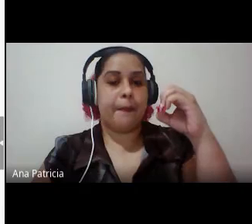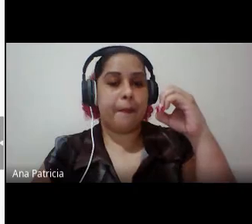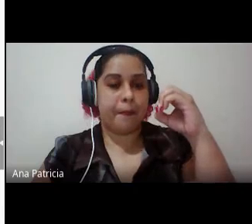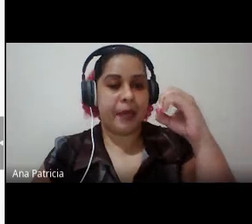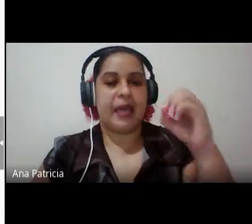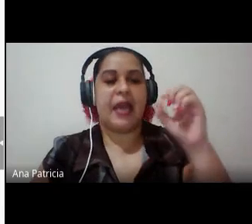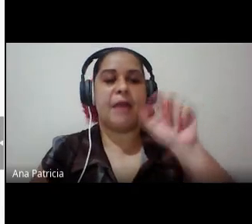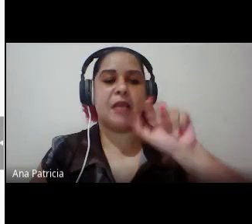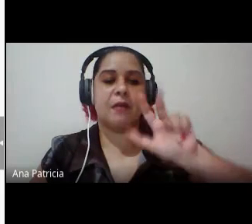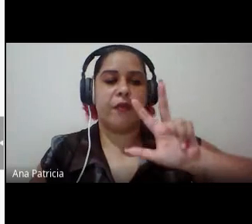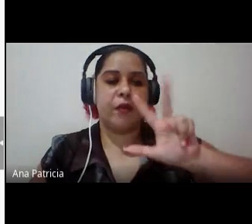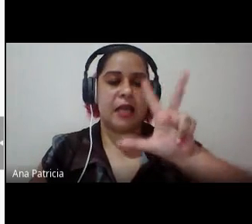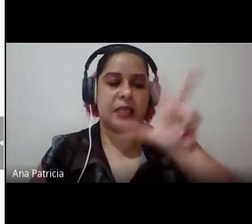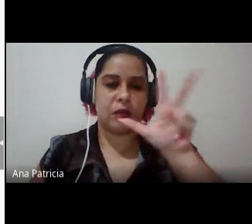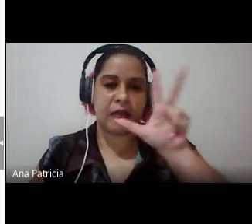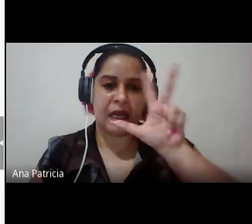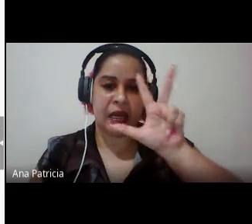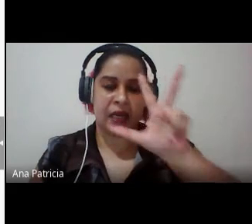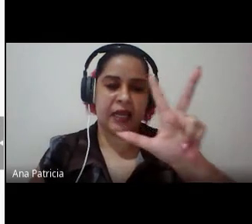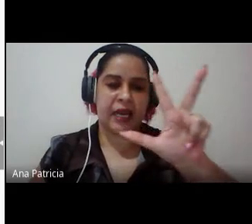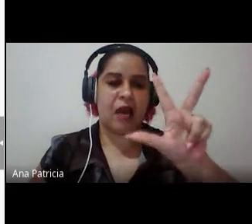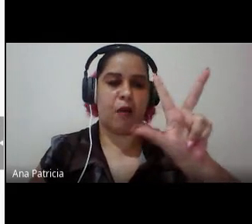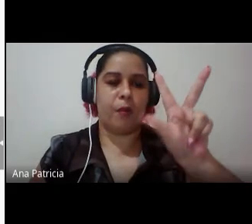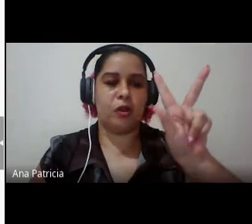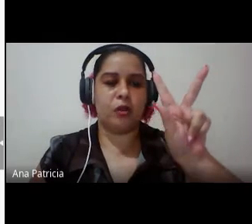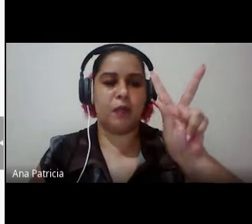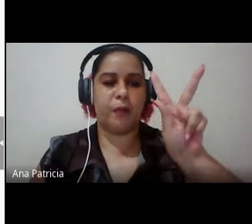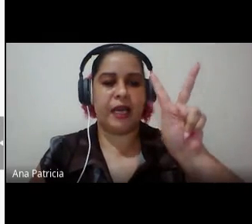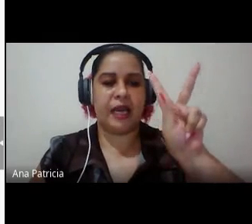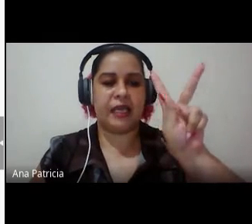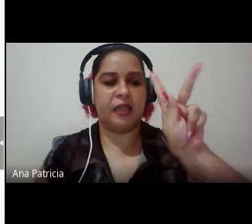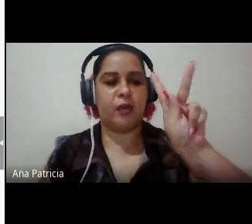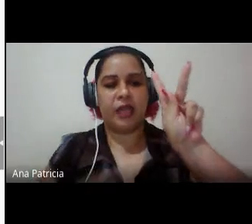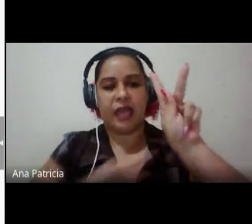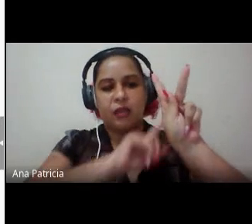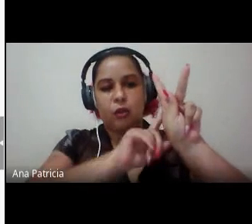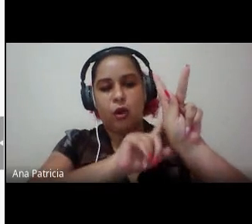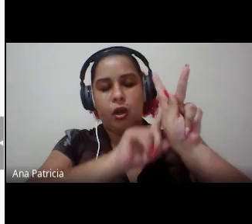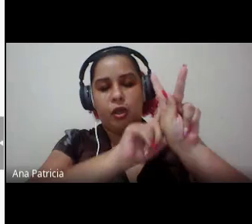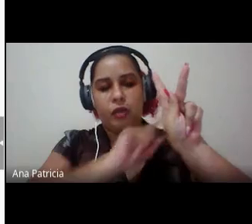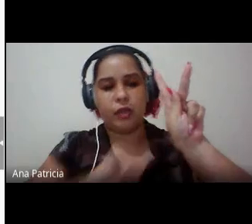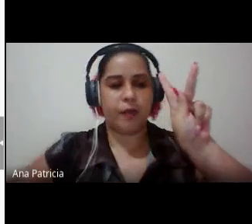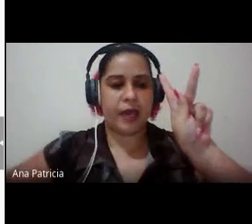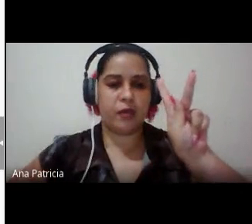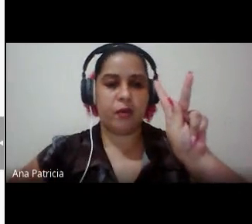Letra P, é a mesma configuração da letra K, ó. Bota o dedo polegar aqui entre o indicador e o dedo médio, só